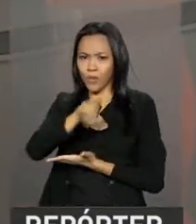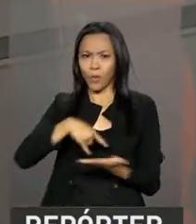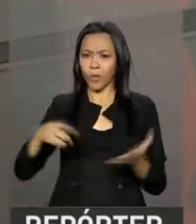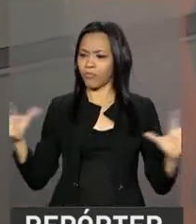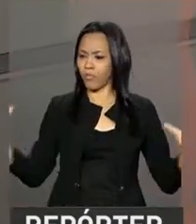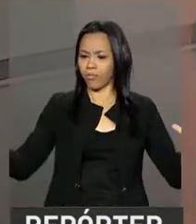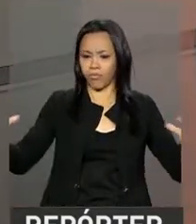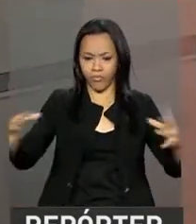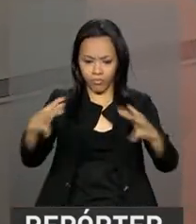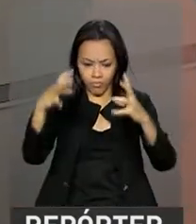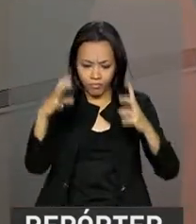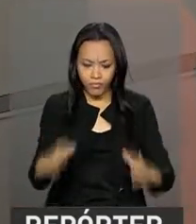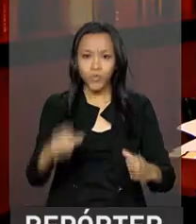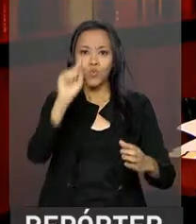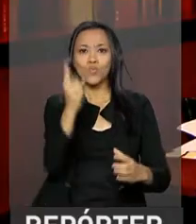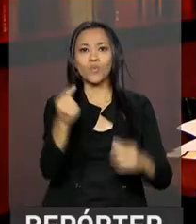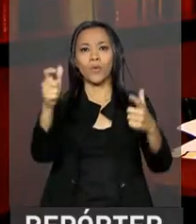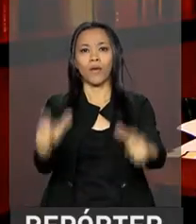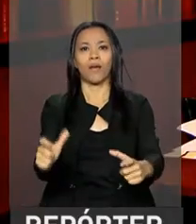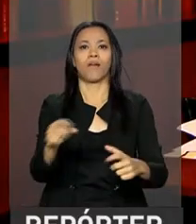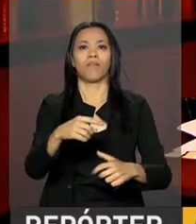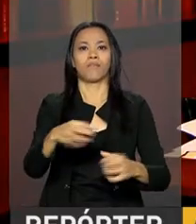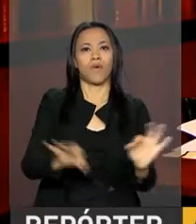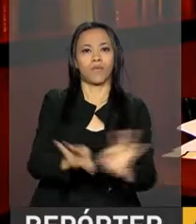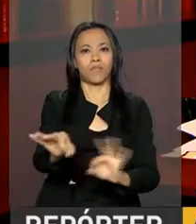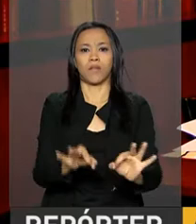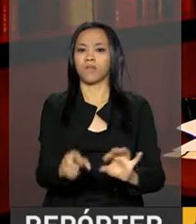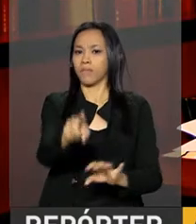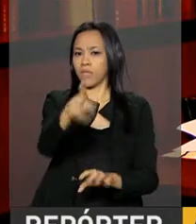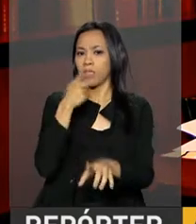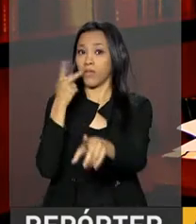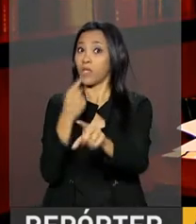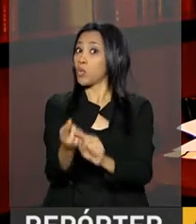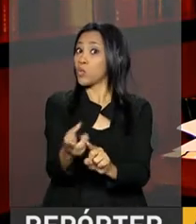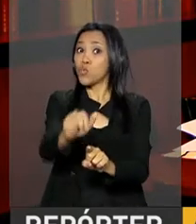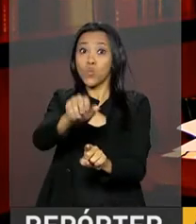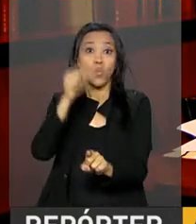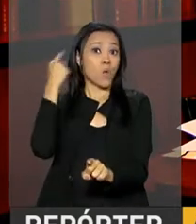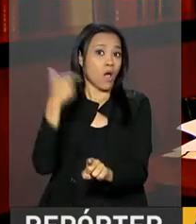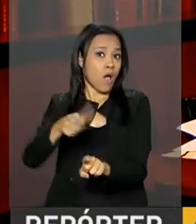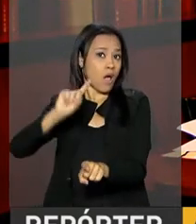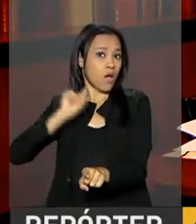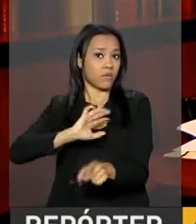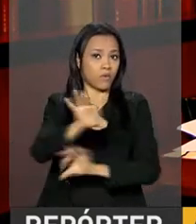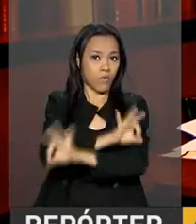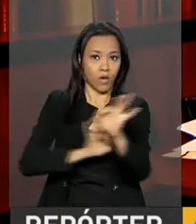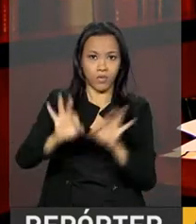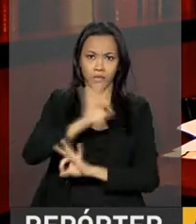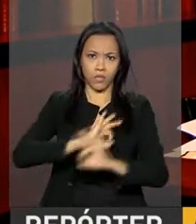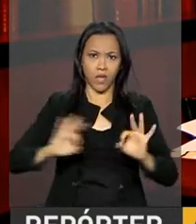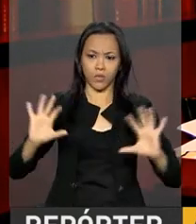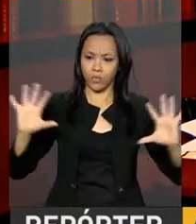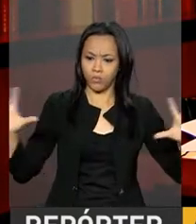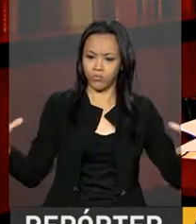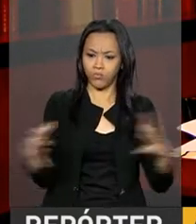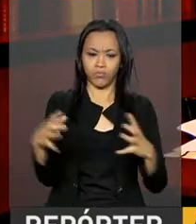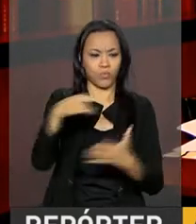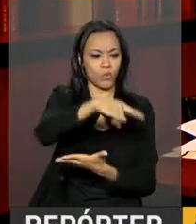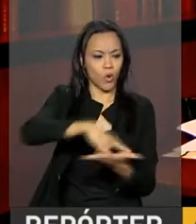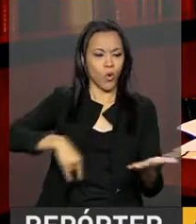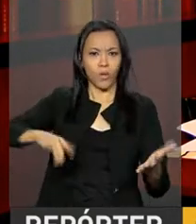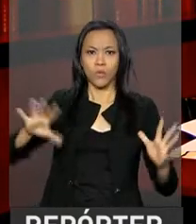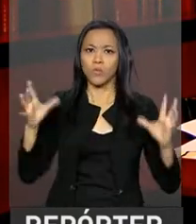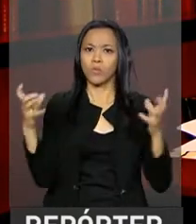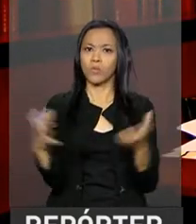reunidos em um só lugar esses documentos nunca foram reunidos da maneira como eles são eles traçam um panorama